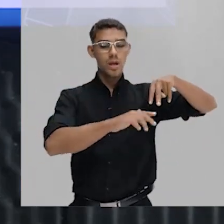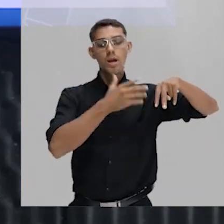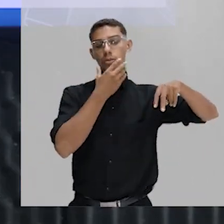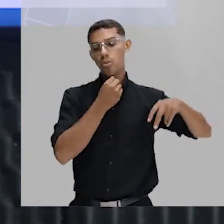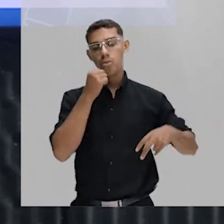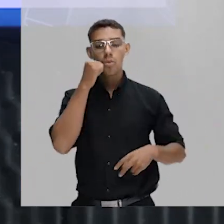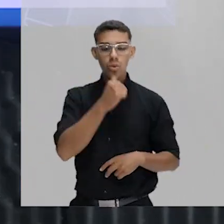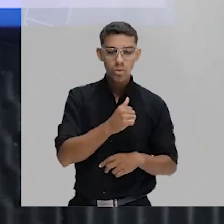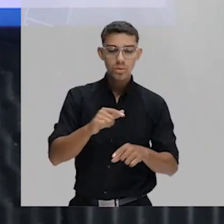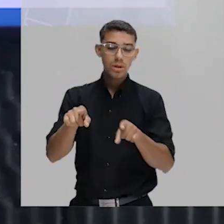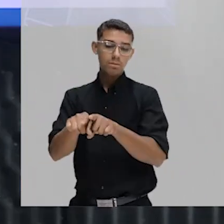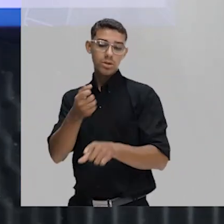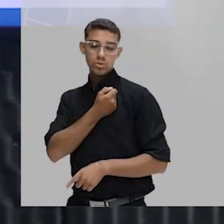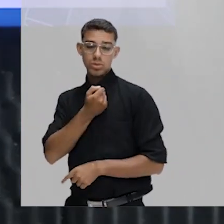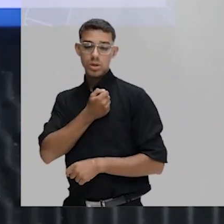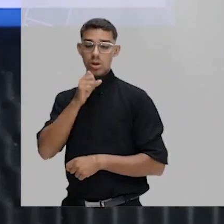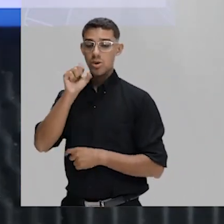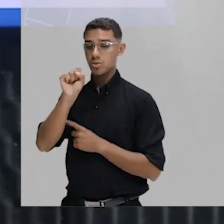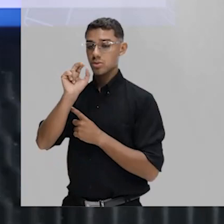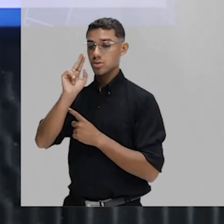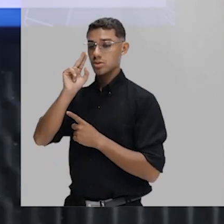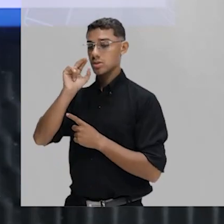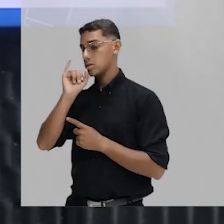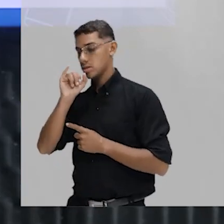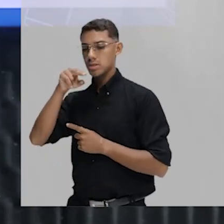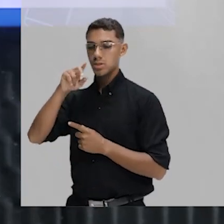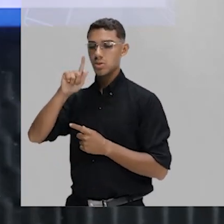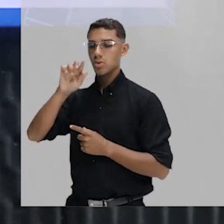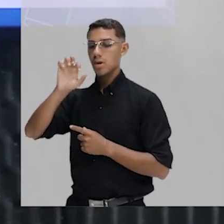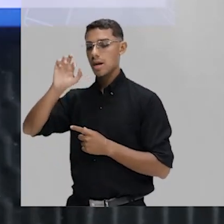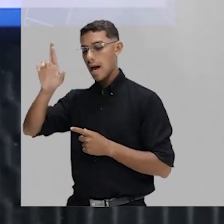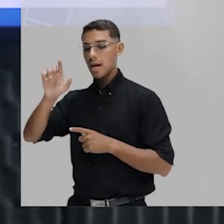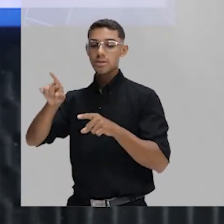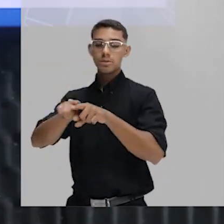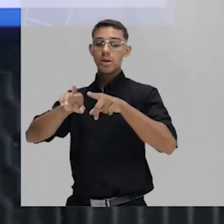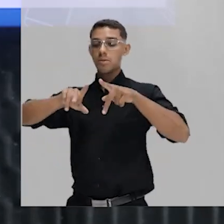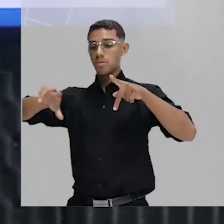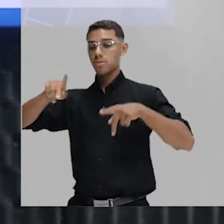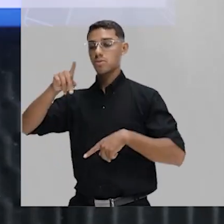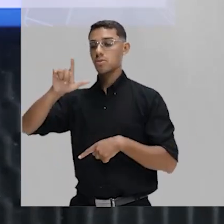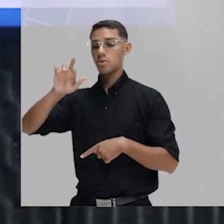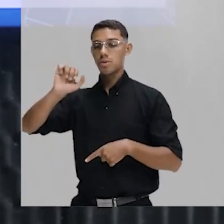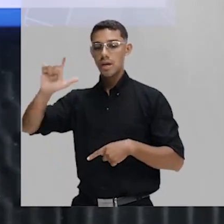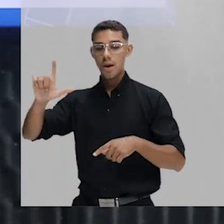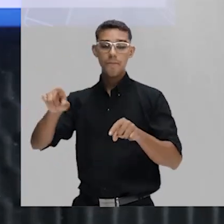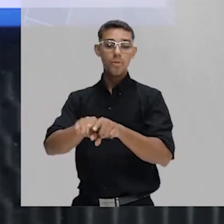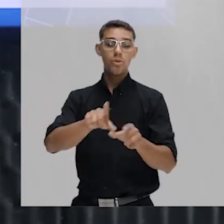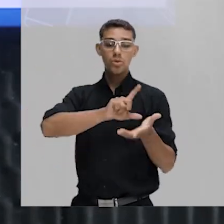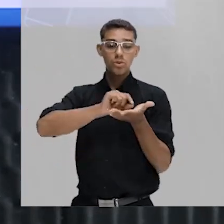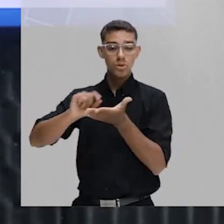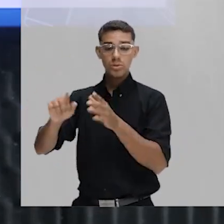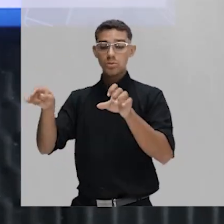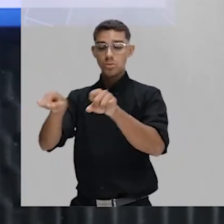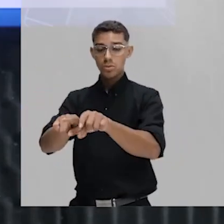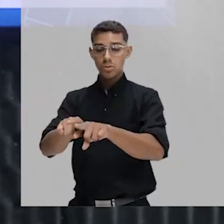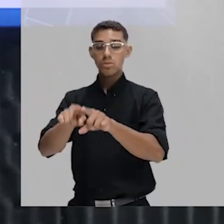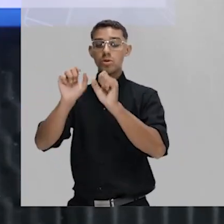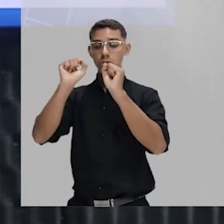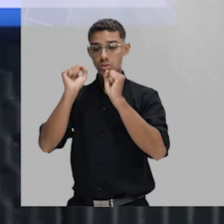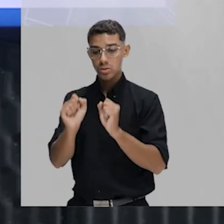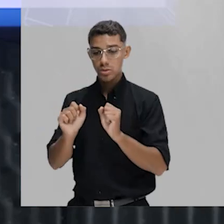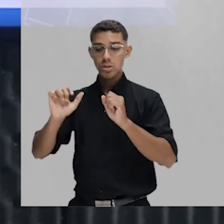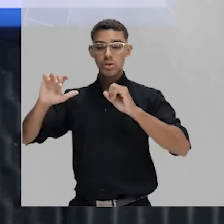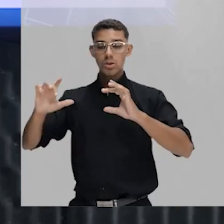Uma mesa, umas mesas. Os artigos, eles também podem ser combinados com as preposições, né? Então, quando